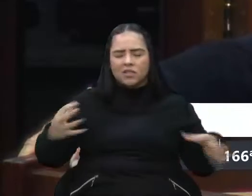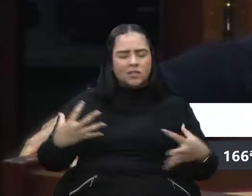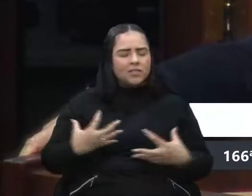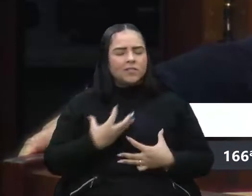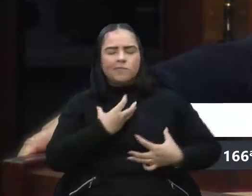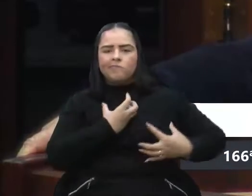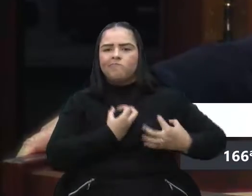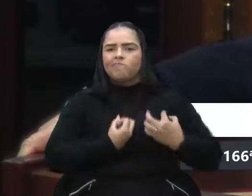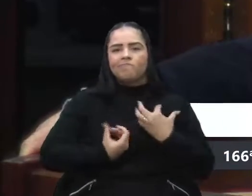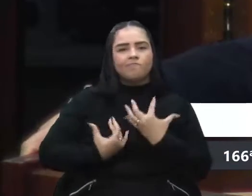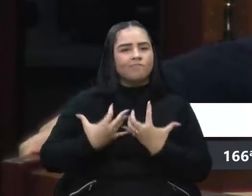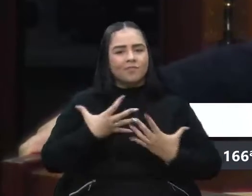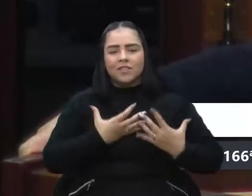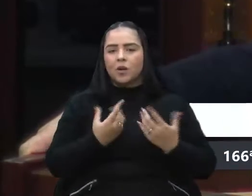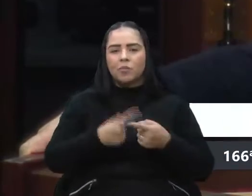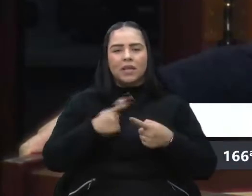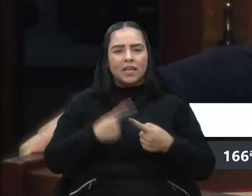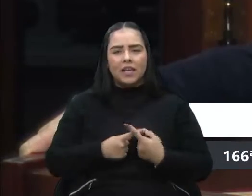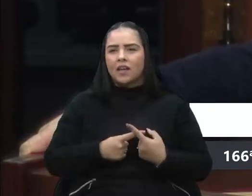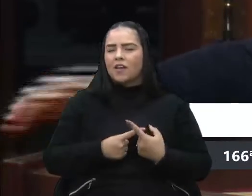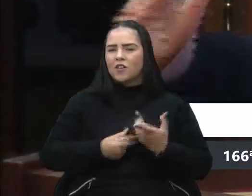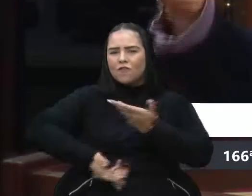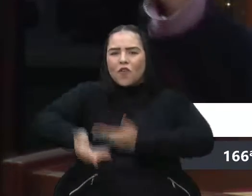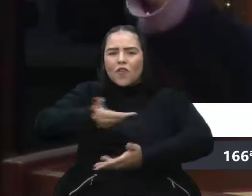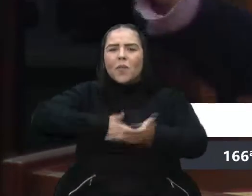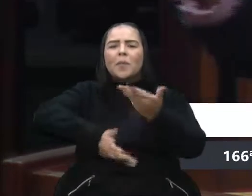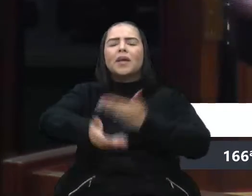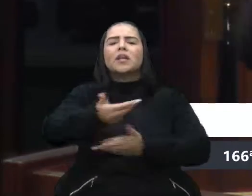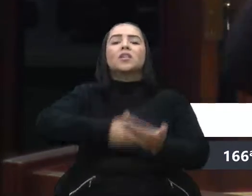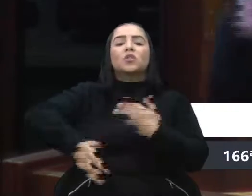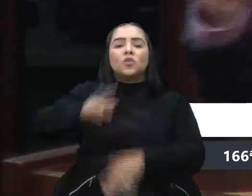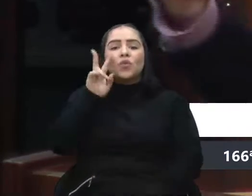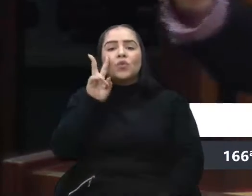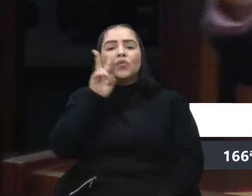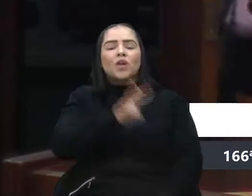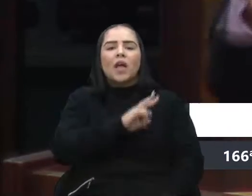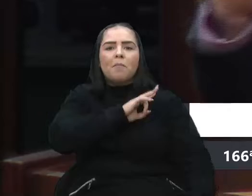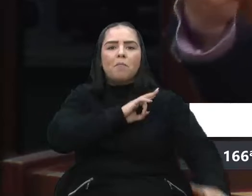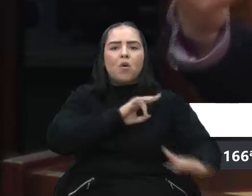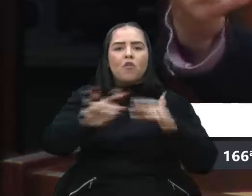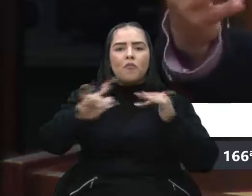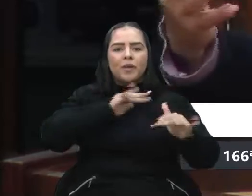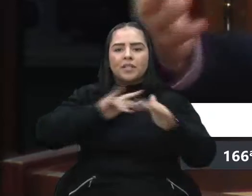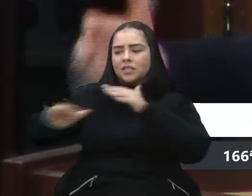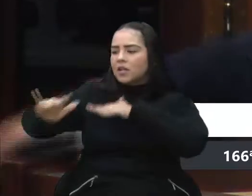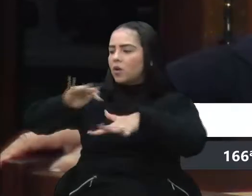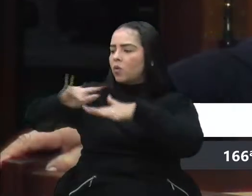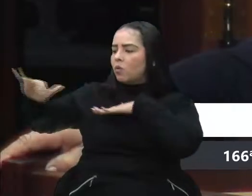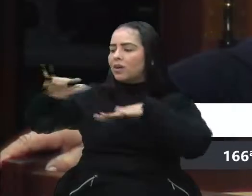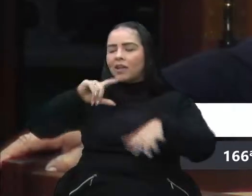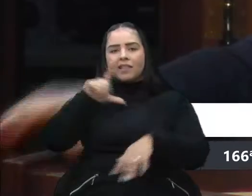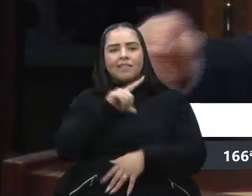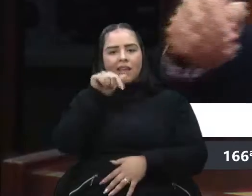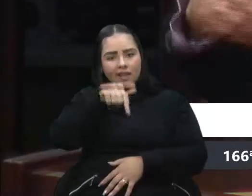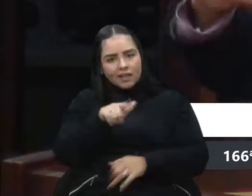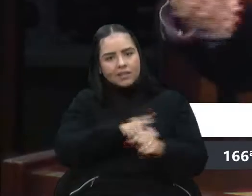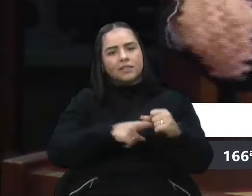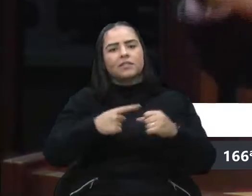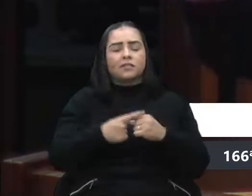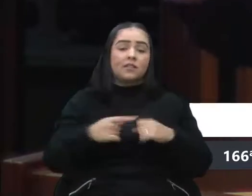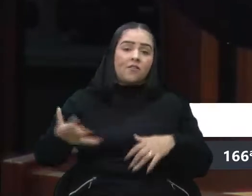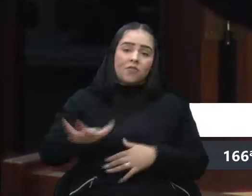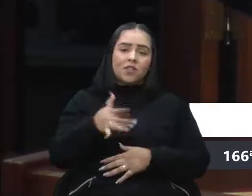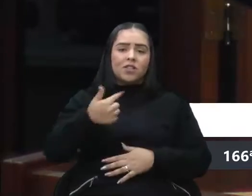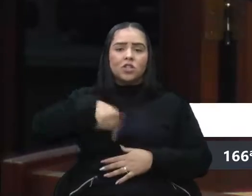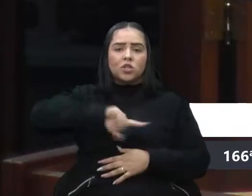um evento, é envolvimento. Olha o movimento que deu em toda a nossa cidade. Talvez vamos